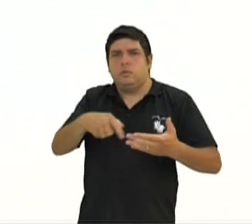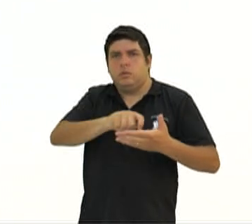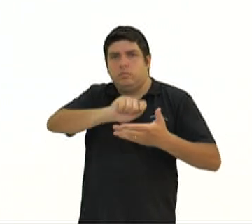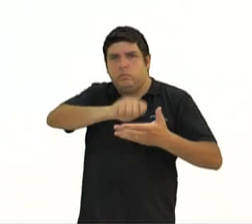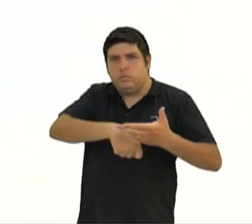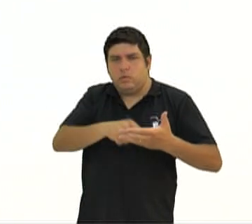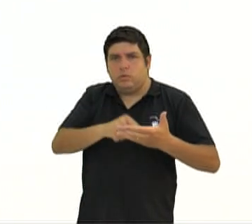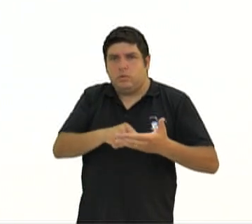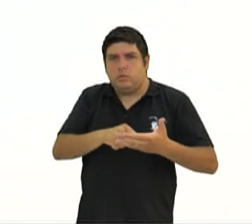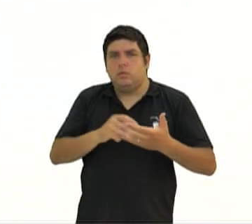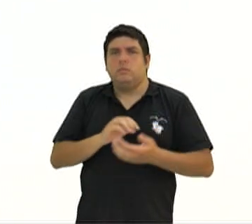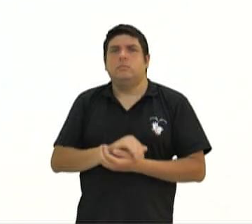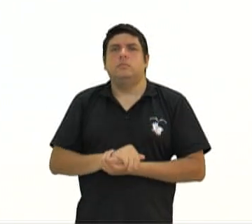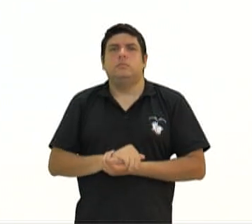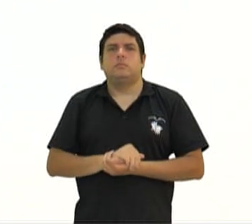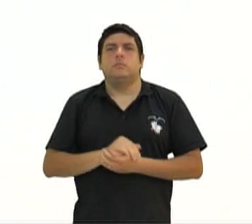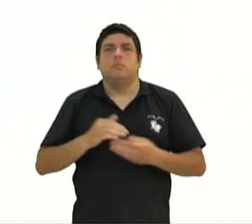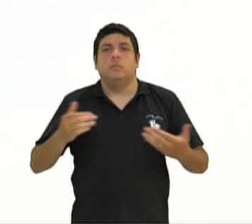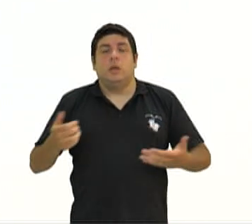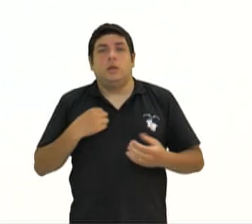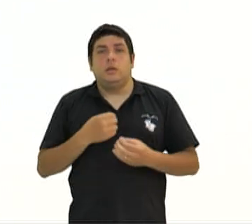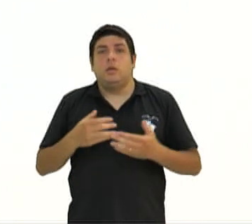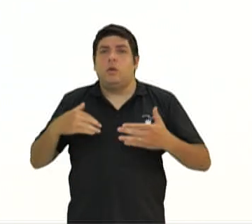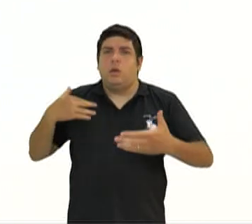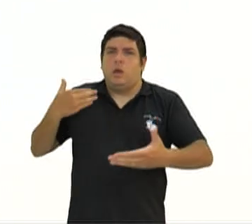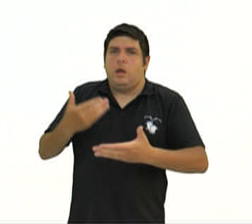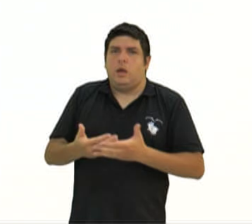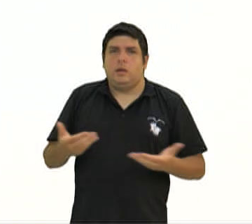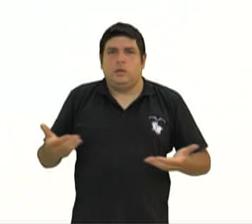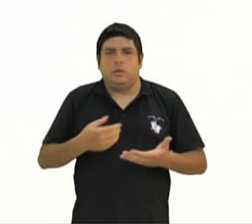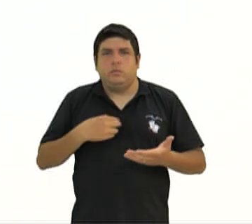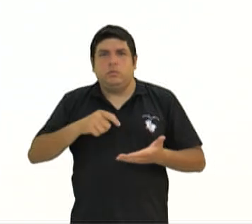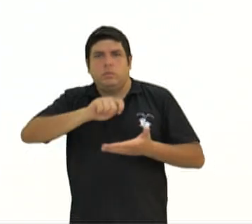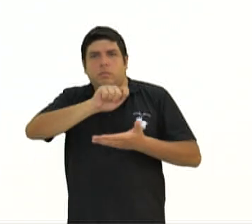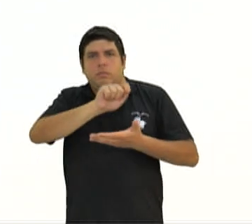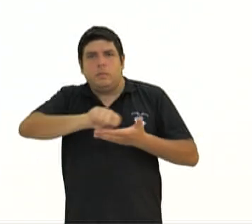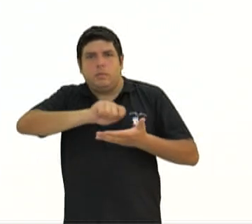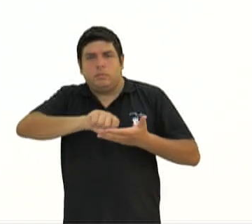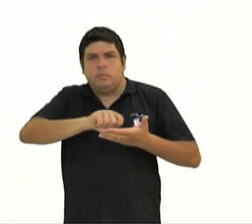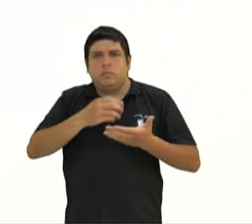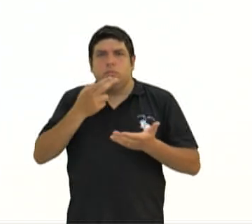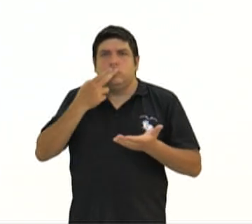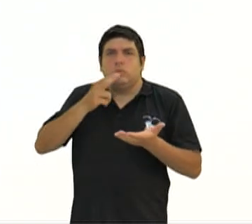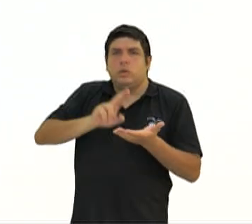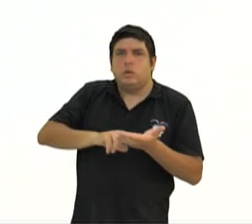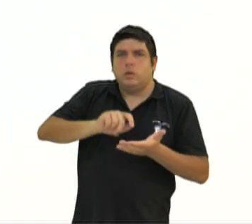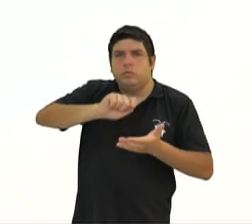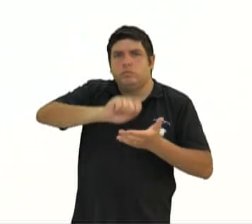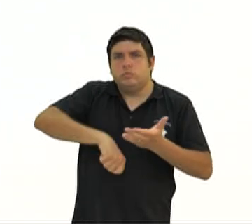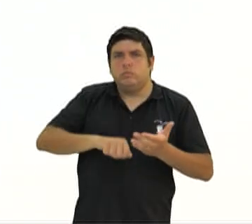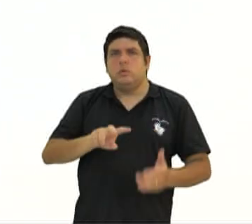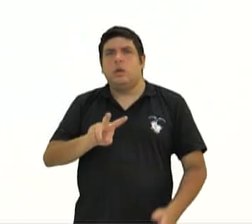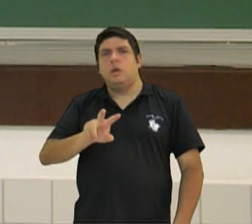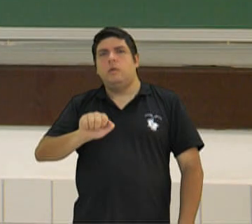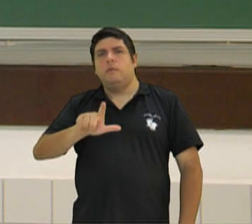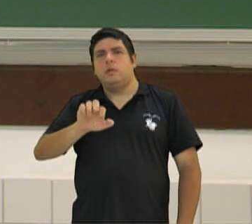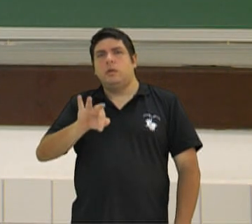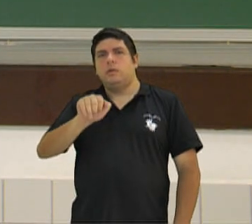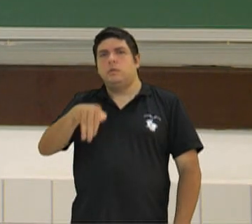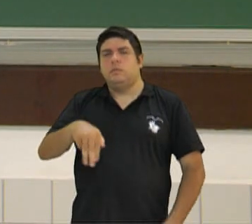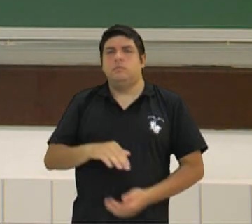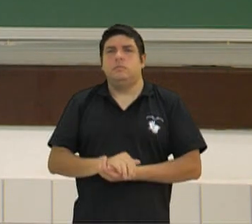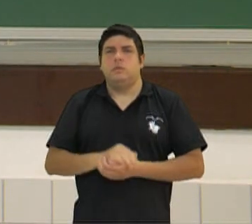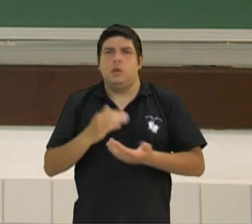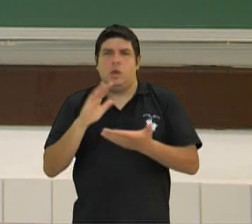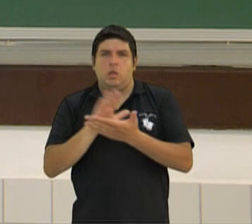É por isso que os cartões que são enviados até hoje nessa data vem escrito embaixo From Your Valentine. Inclusive, algumas músicas você encontra